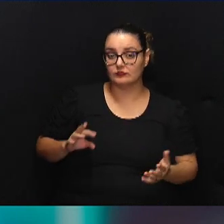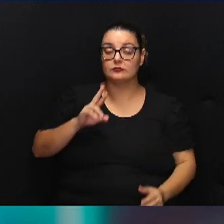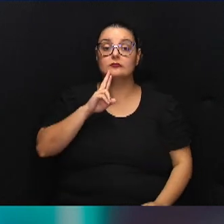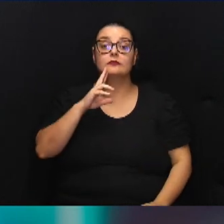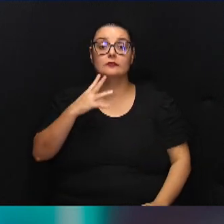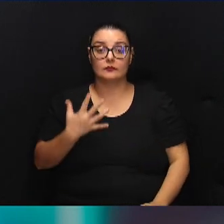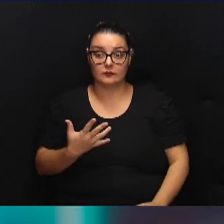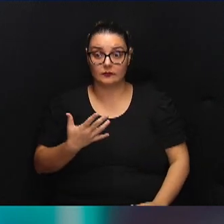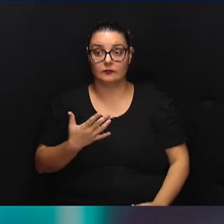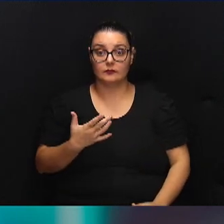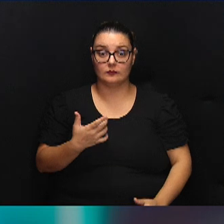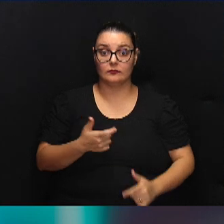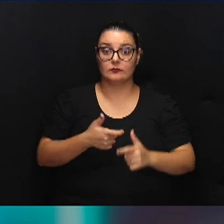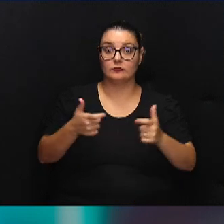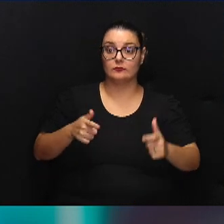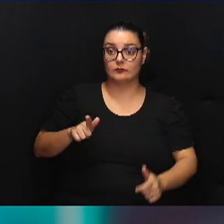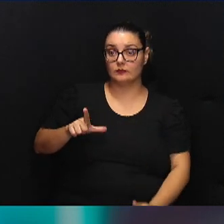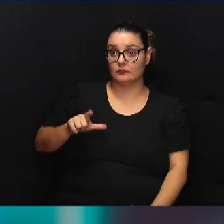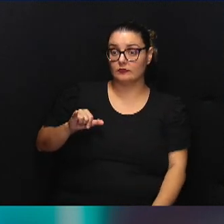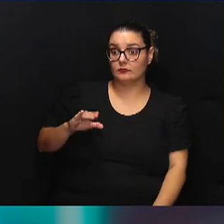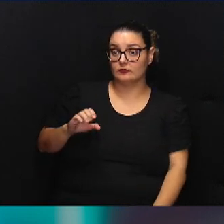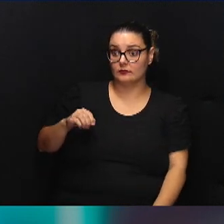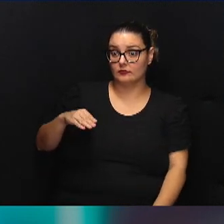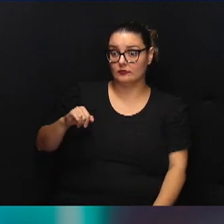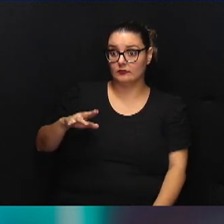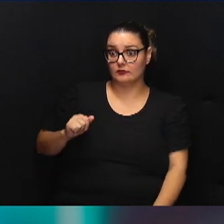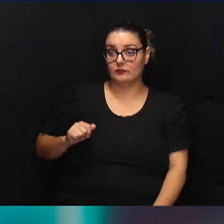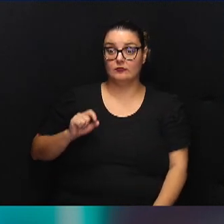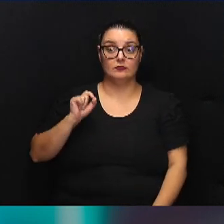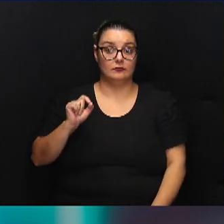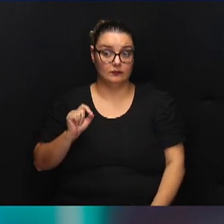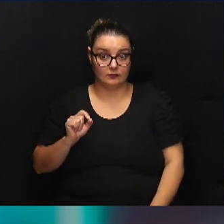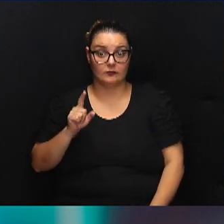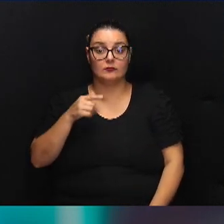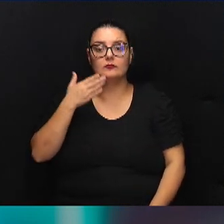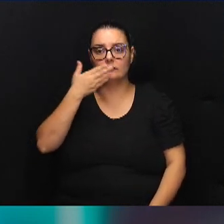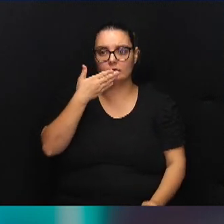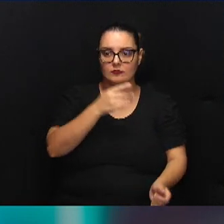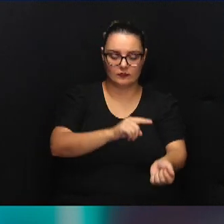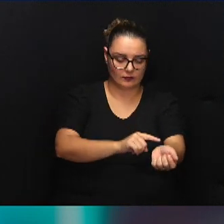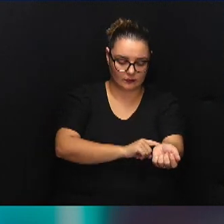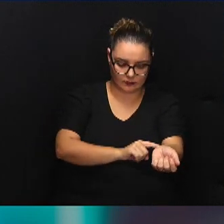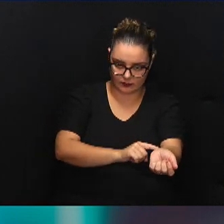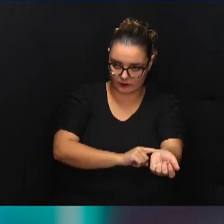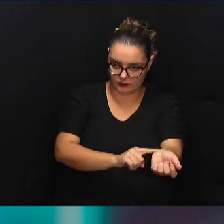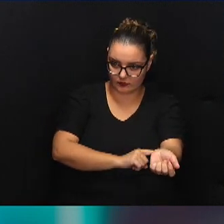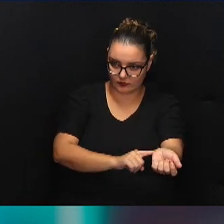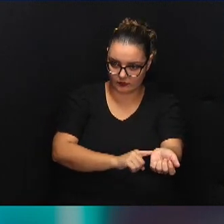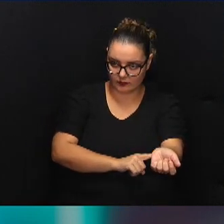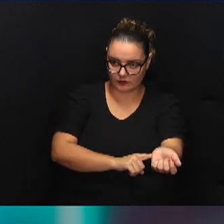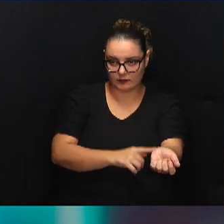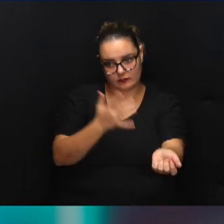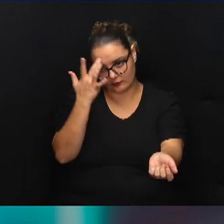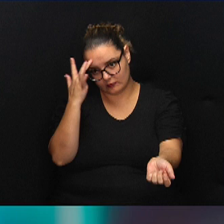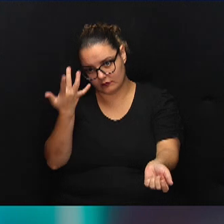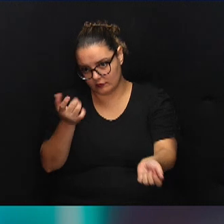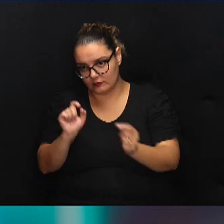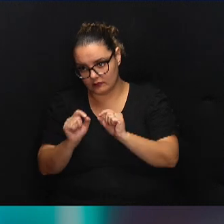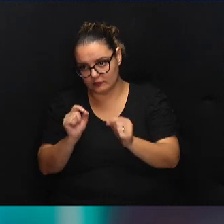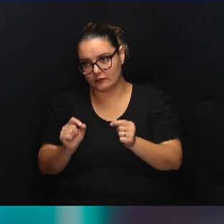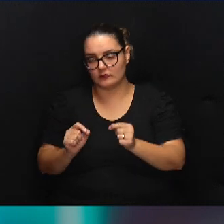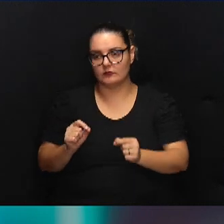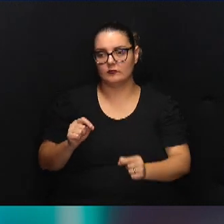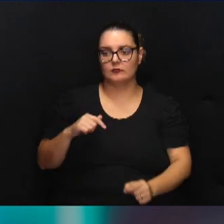resultando no aumento da glicemia. E aí, glicemia é o açúcar no sangue, tá? Para quem não está tão por dentro, né, como a